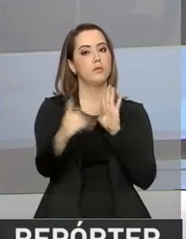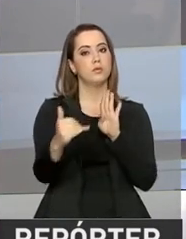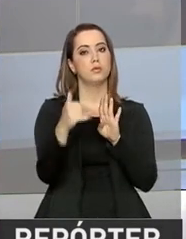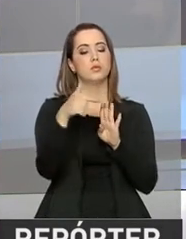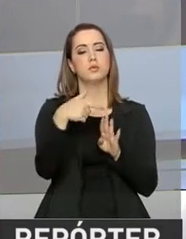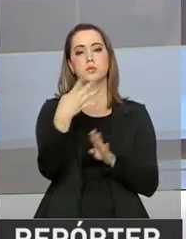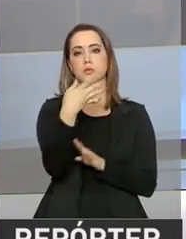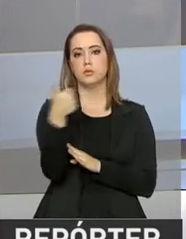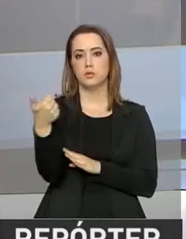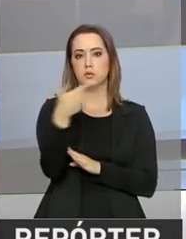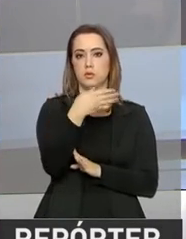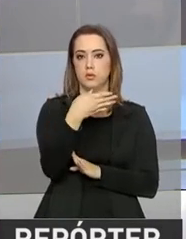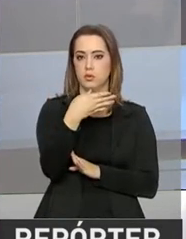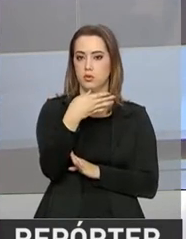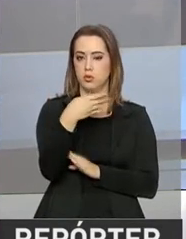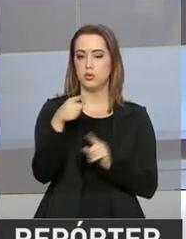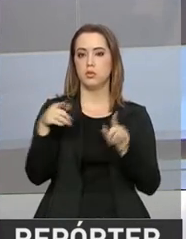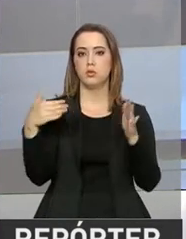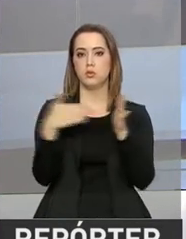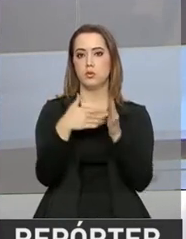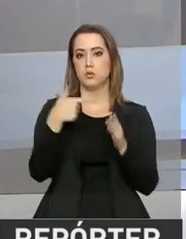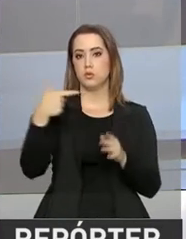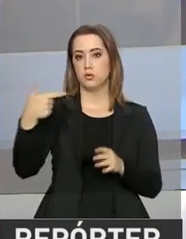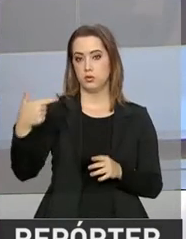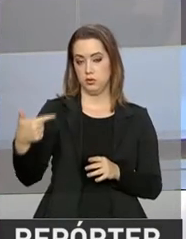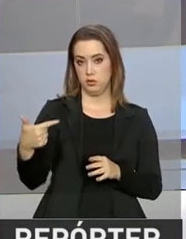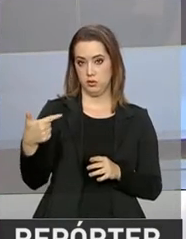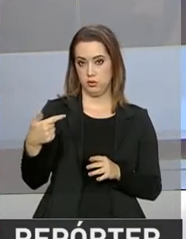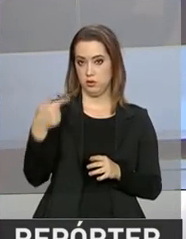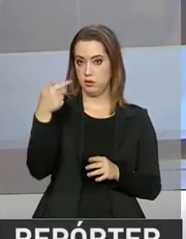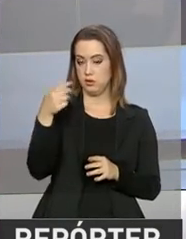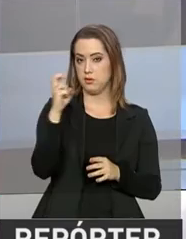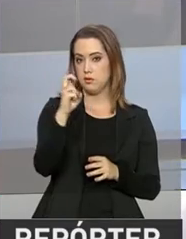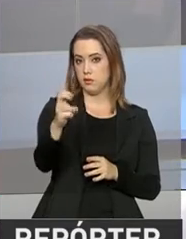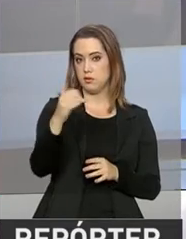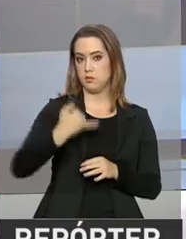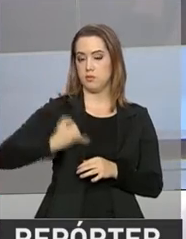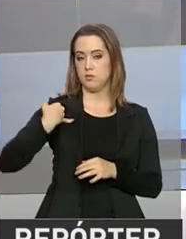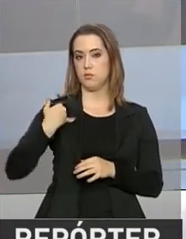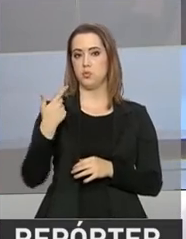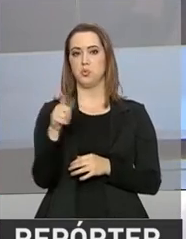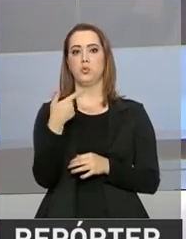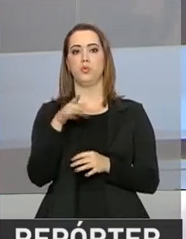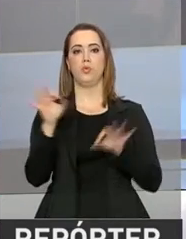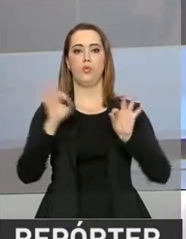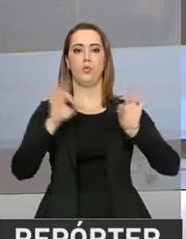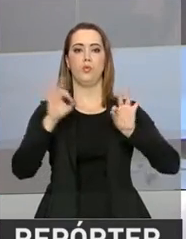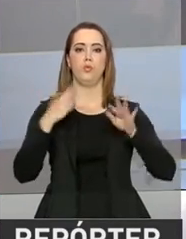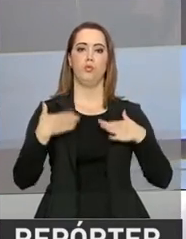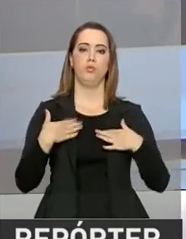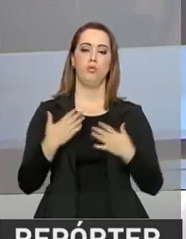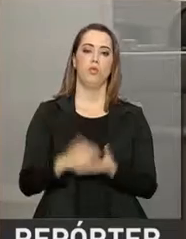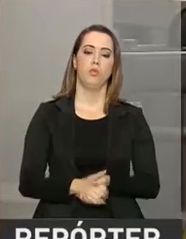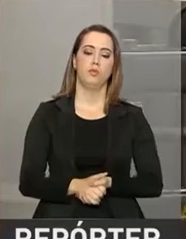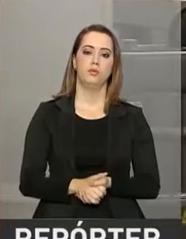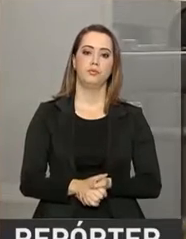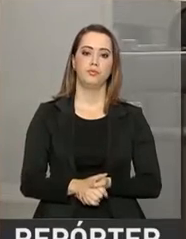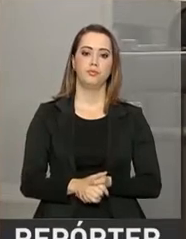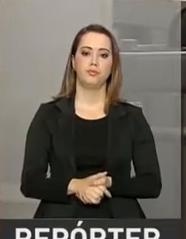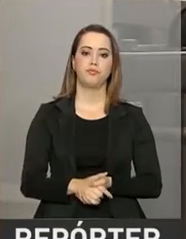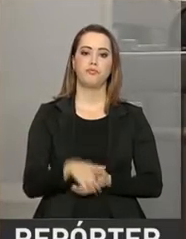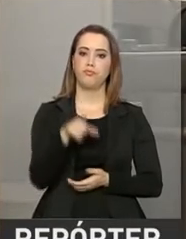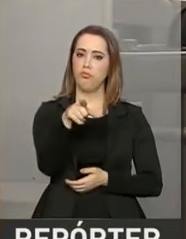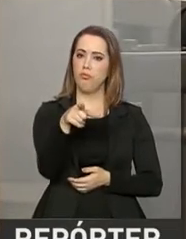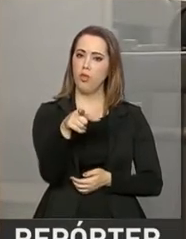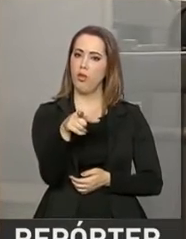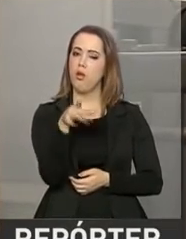14 e 75 anos, ou seja, 67 milhões de pessoas, não praticavam atividade física.